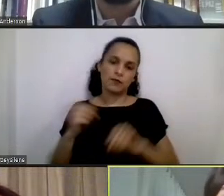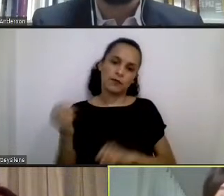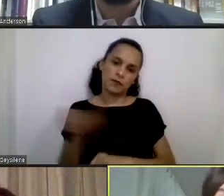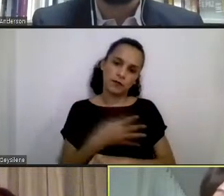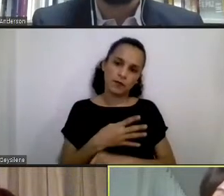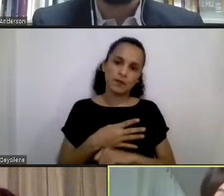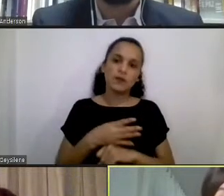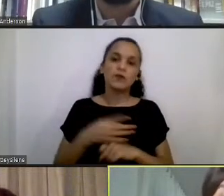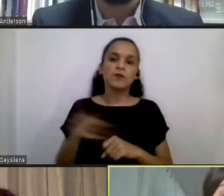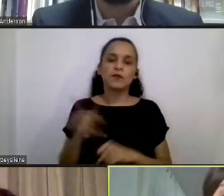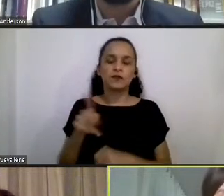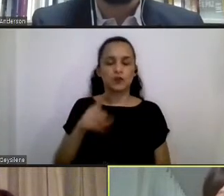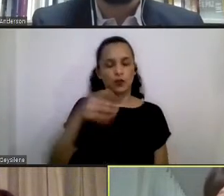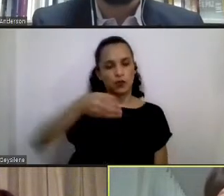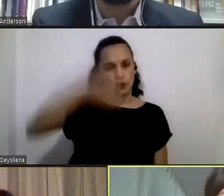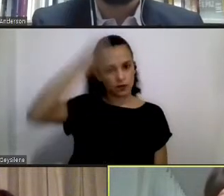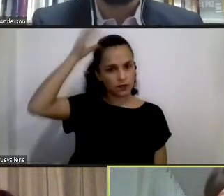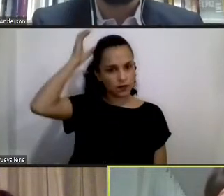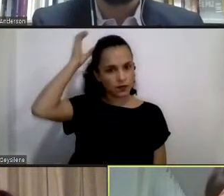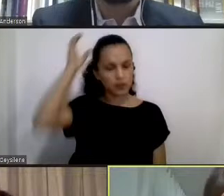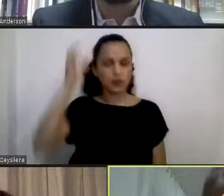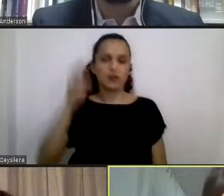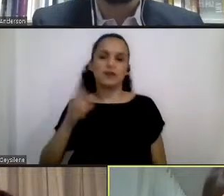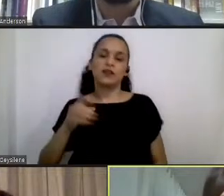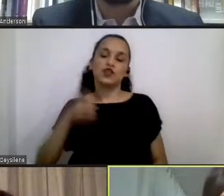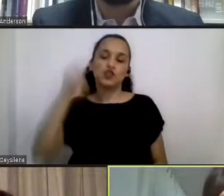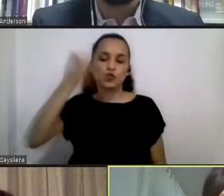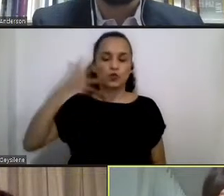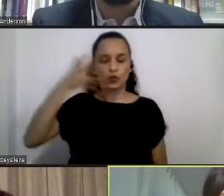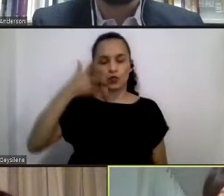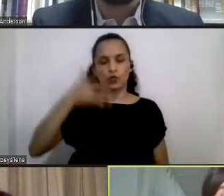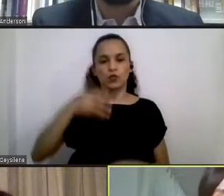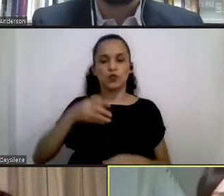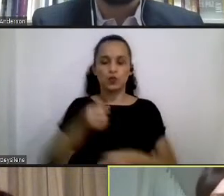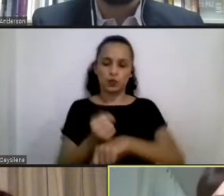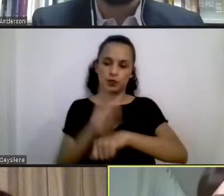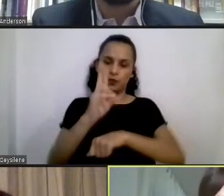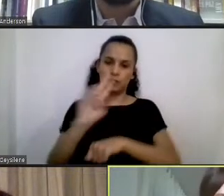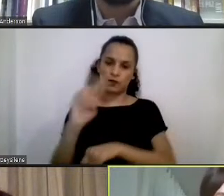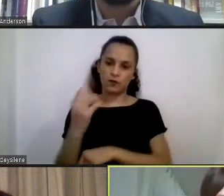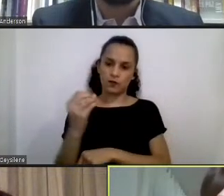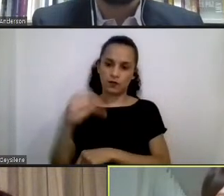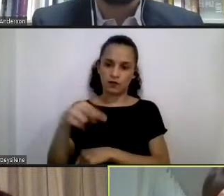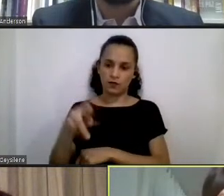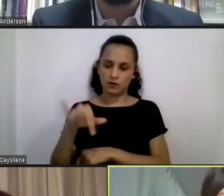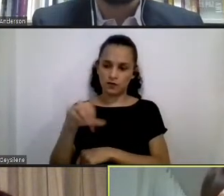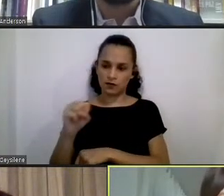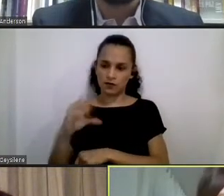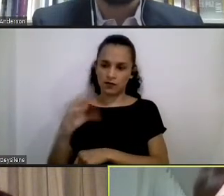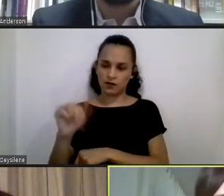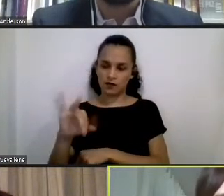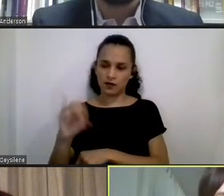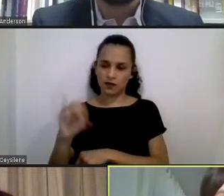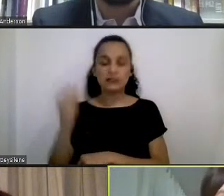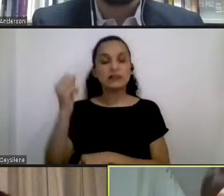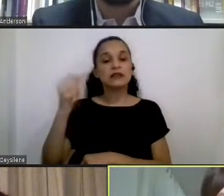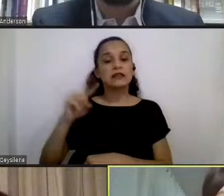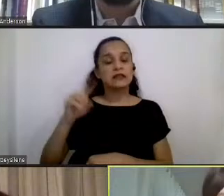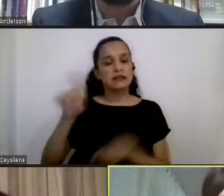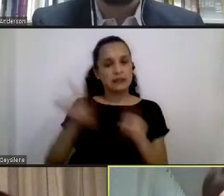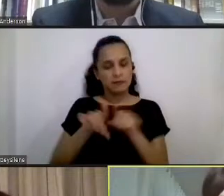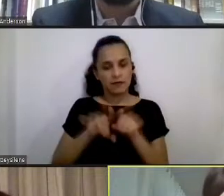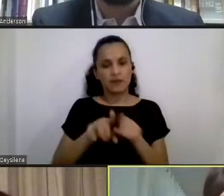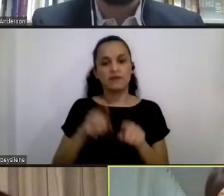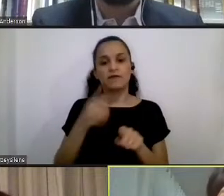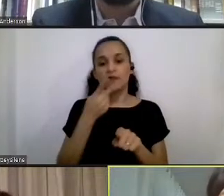seu discurso como doutor honoris causa pela Universidade de Brasília. Lembramos a todos que terá tradução simultânea pelo canal da